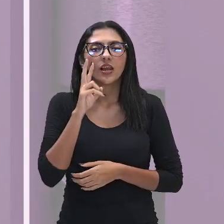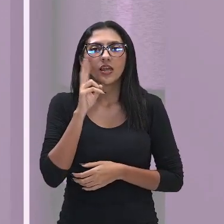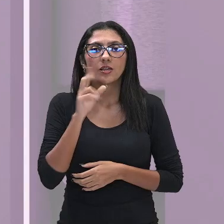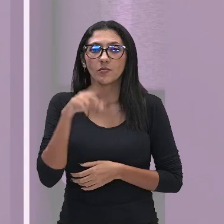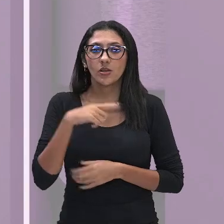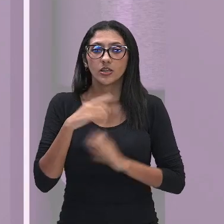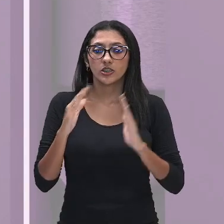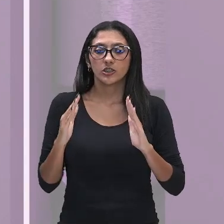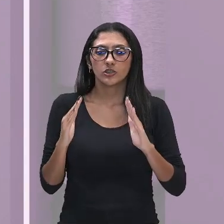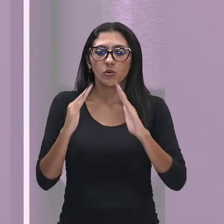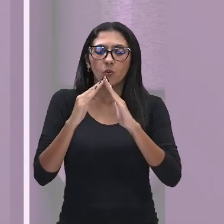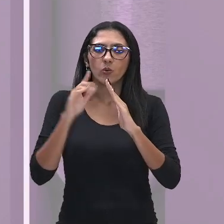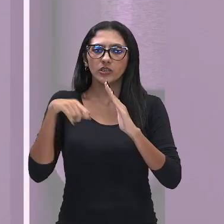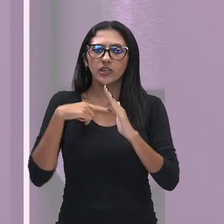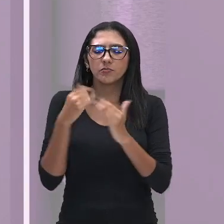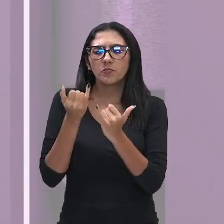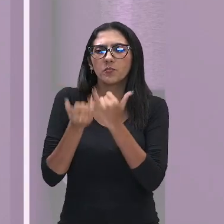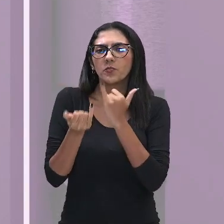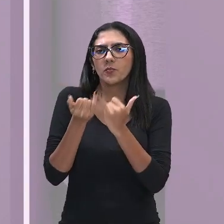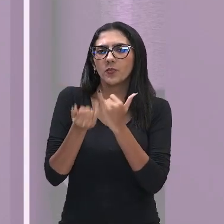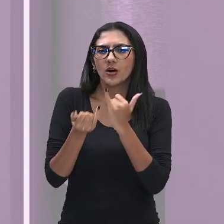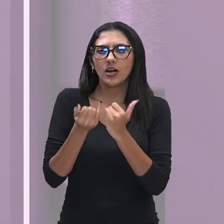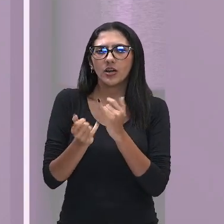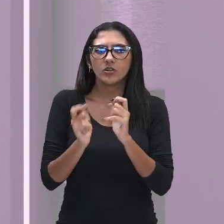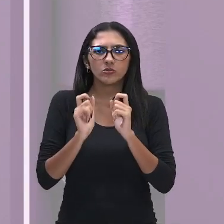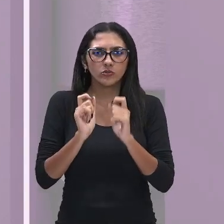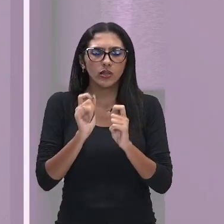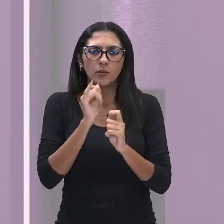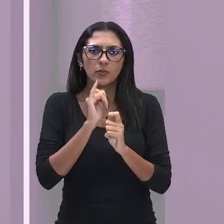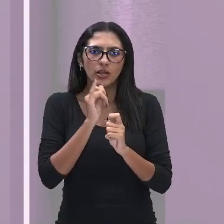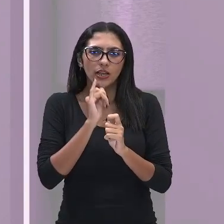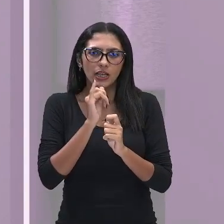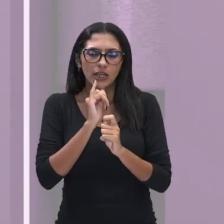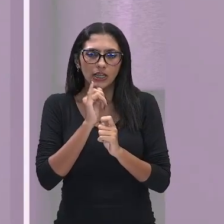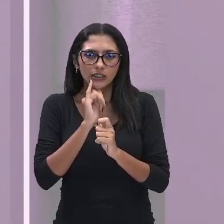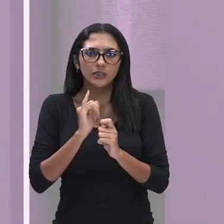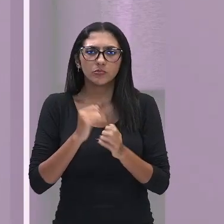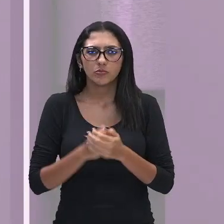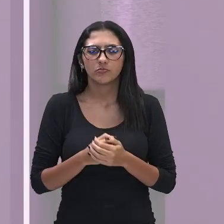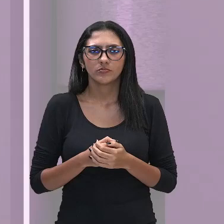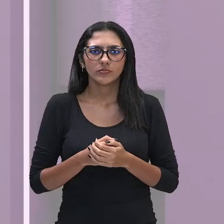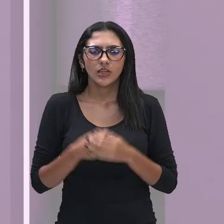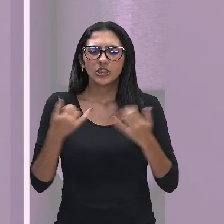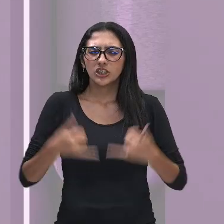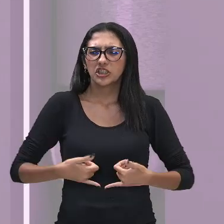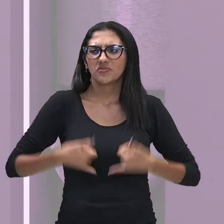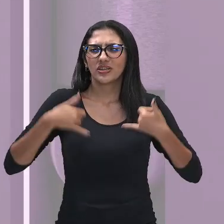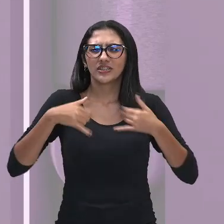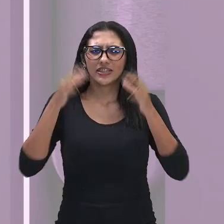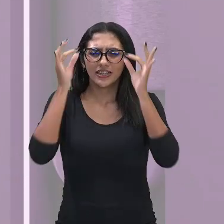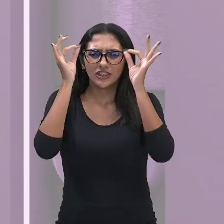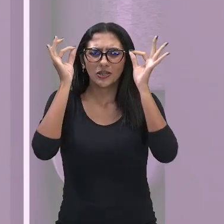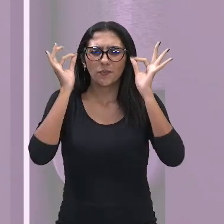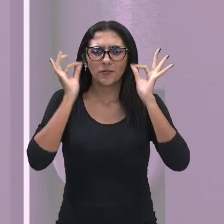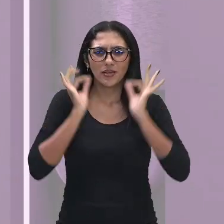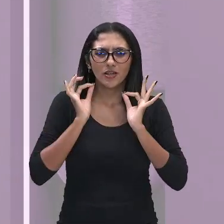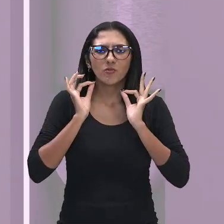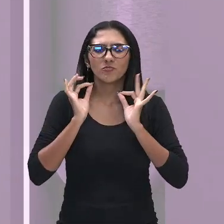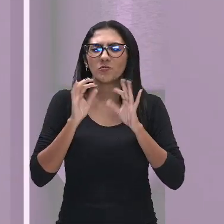cone ele é bem similar, por exemplo, a um chapéu de aniversário, que a gente coloca aqui na cabeça e amarra com um fiozinho aqui no